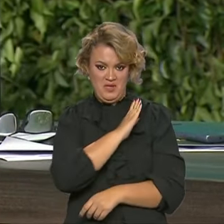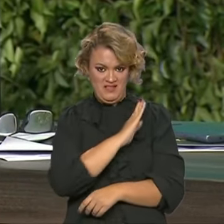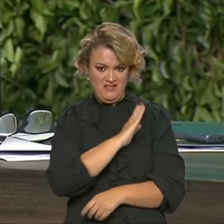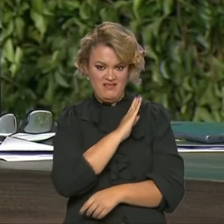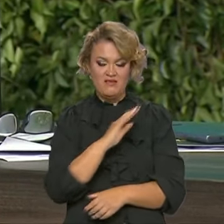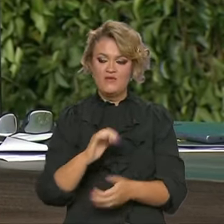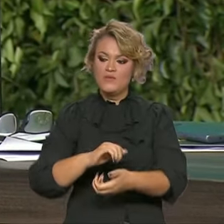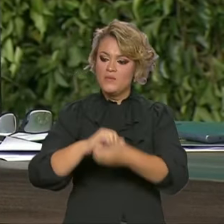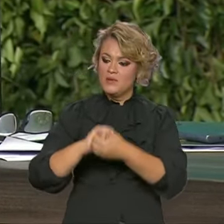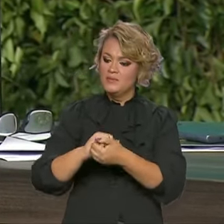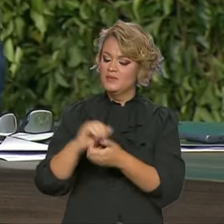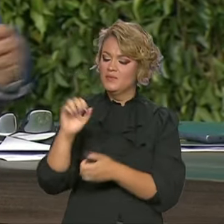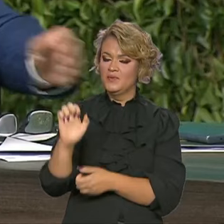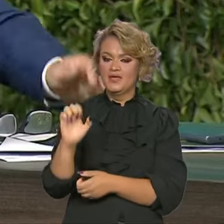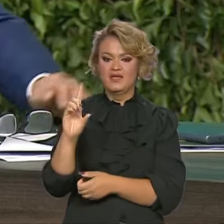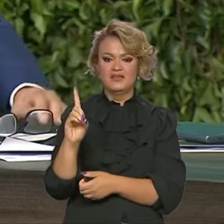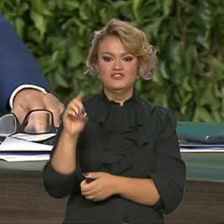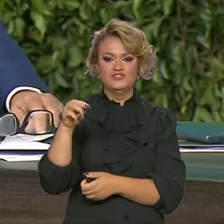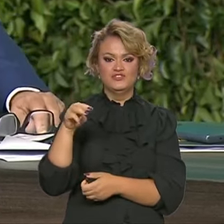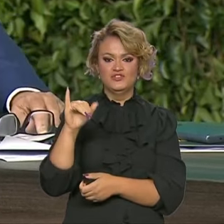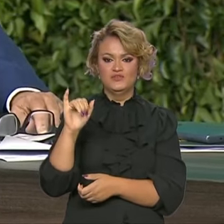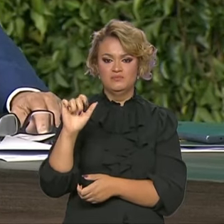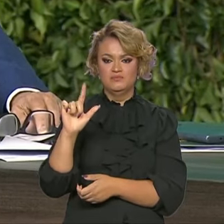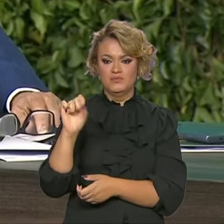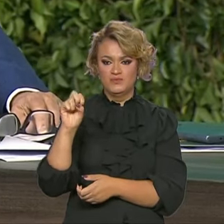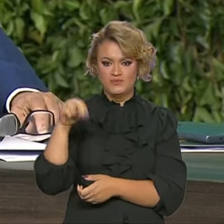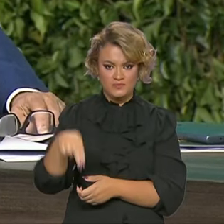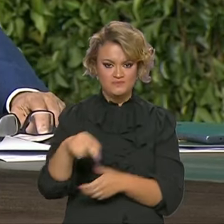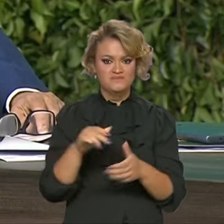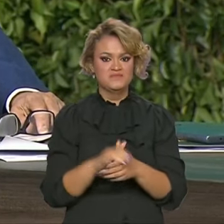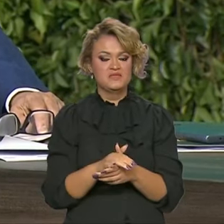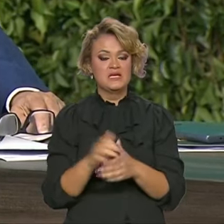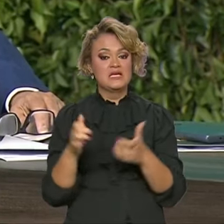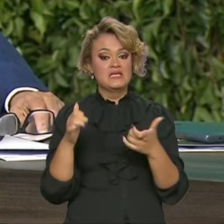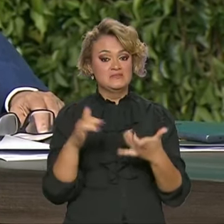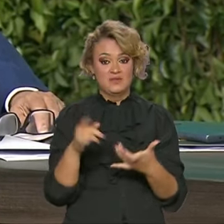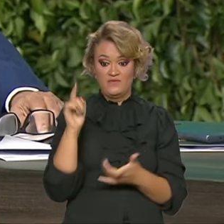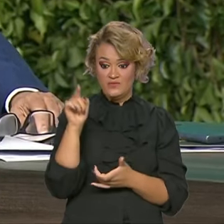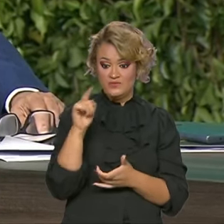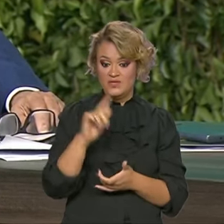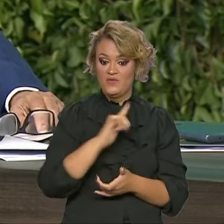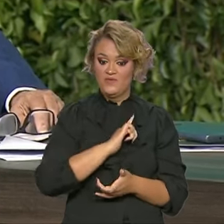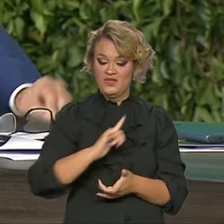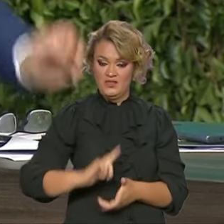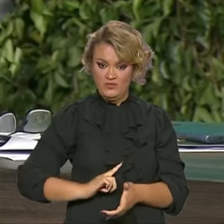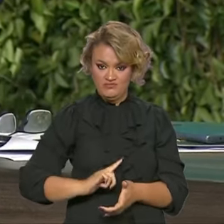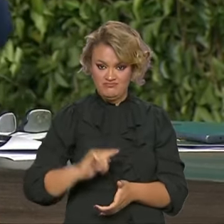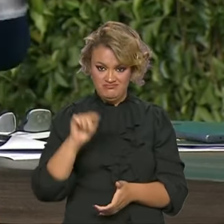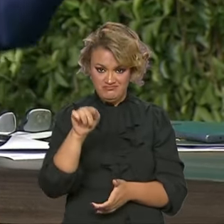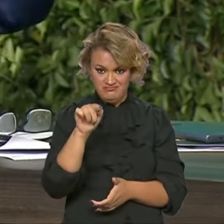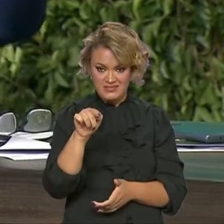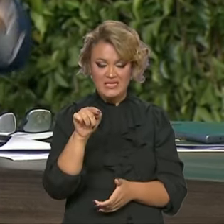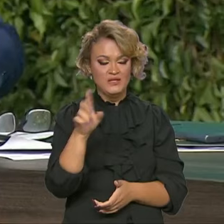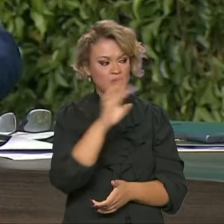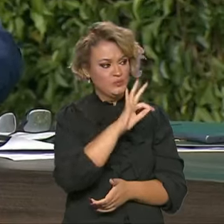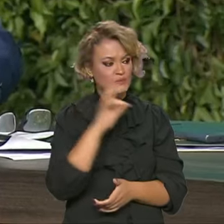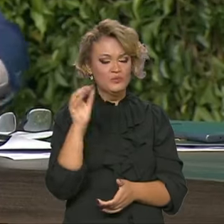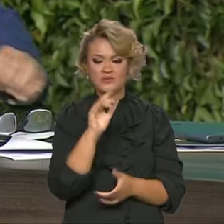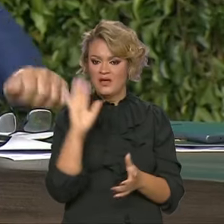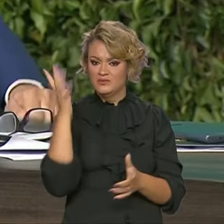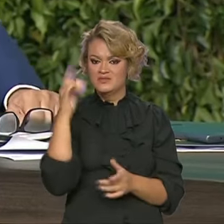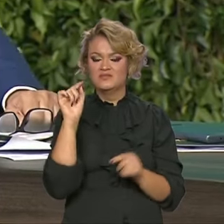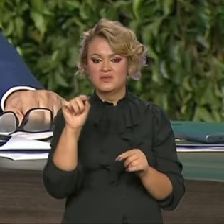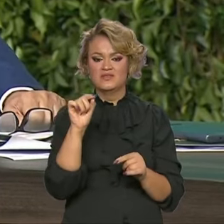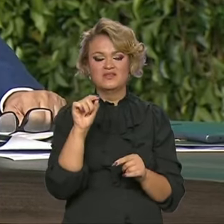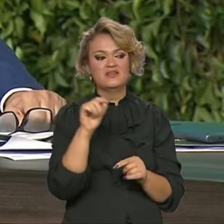Edmilson, e dizer, governador, que Vossa Excelência deve muito tudo isso que está acontecendo à